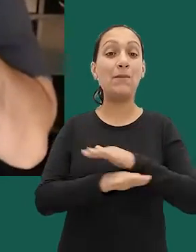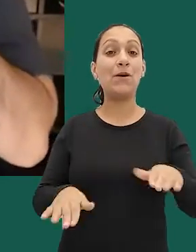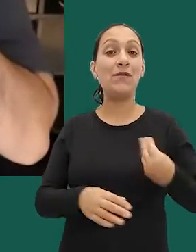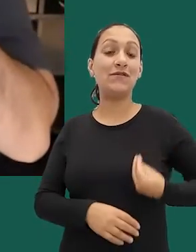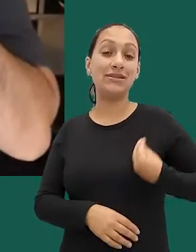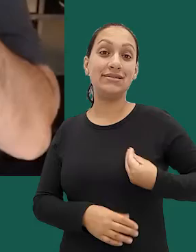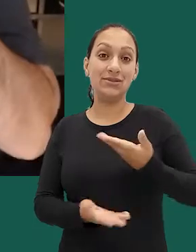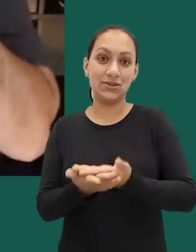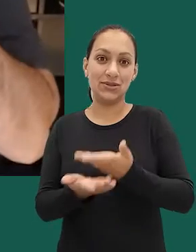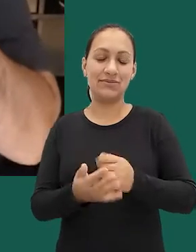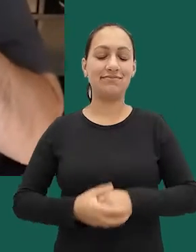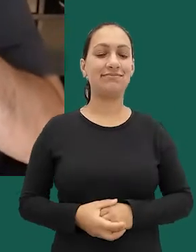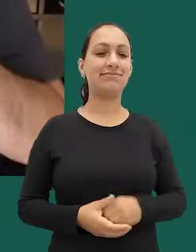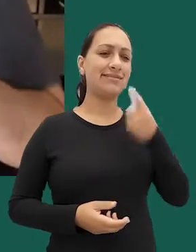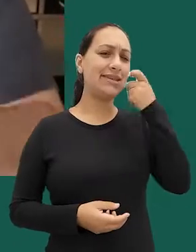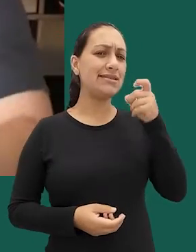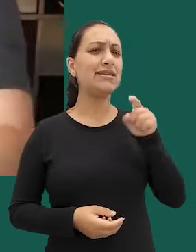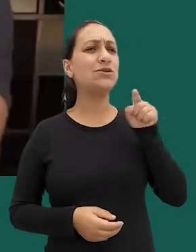tu ter,